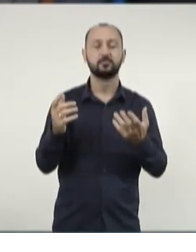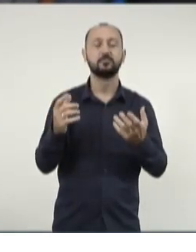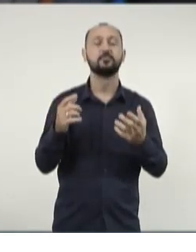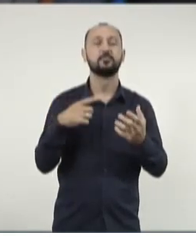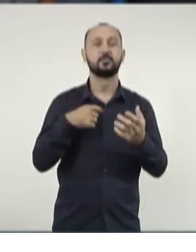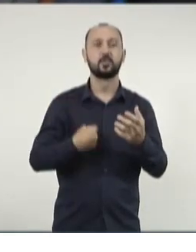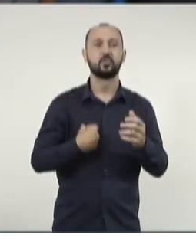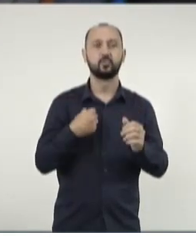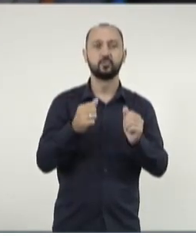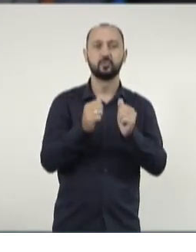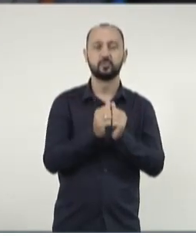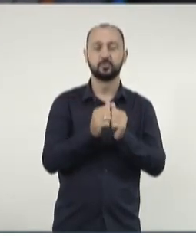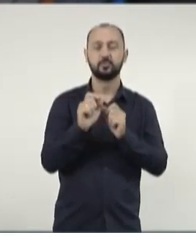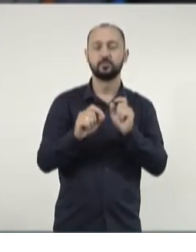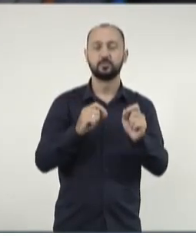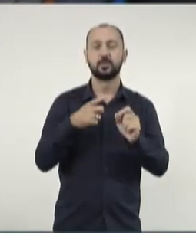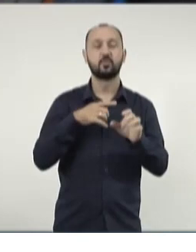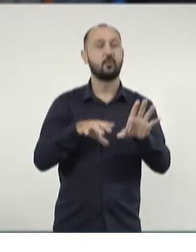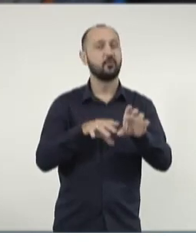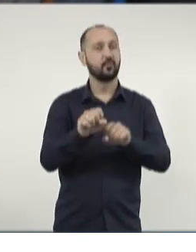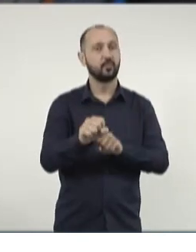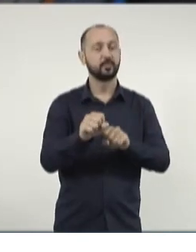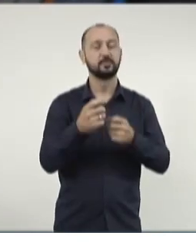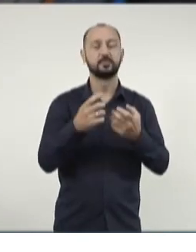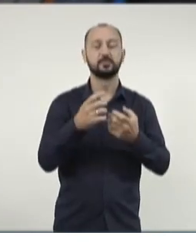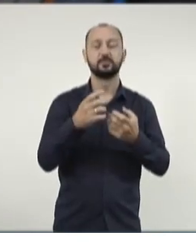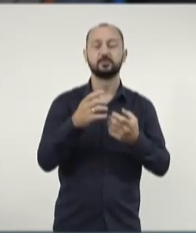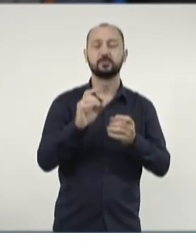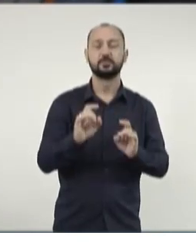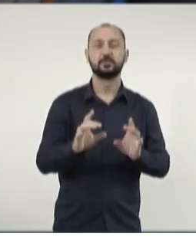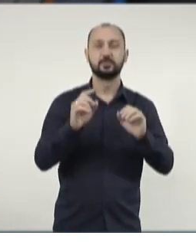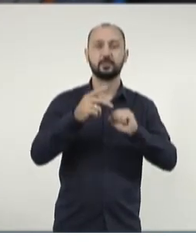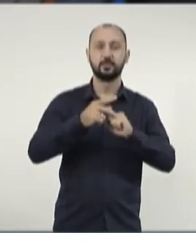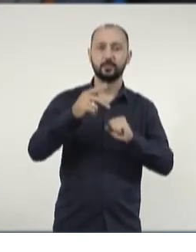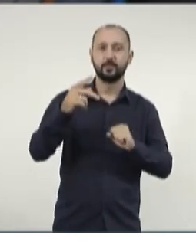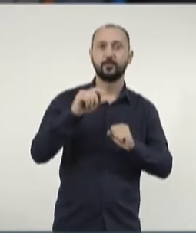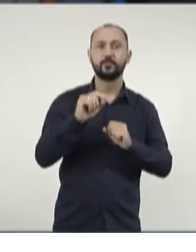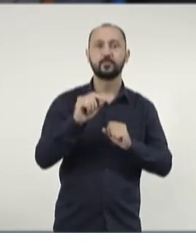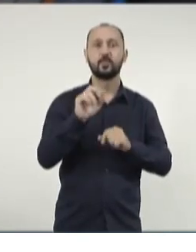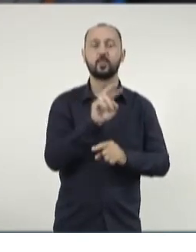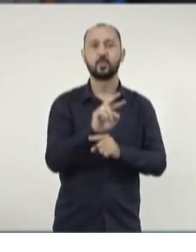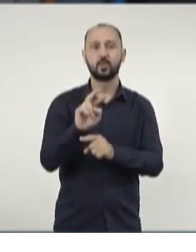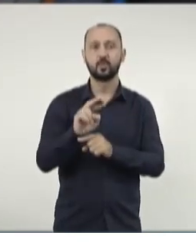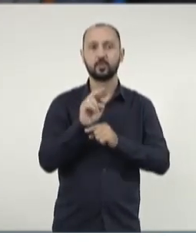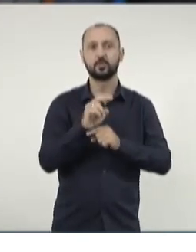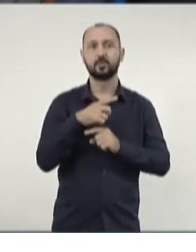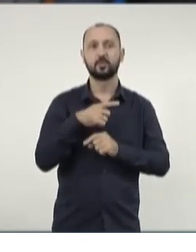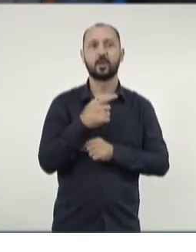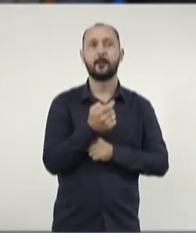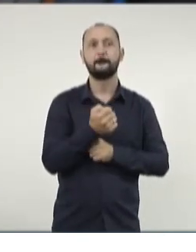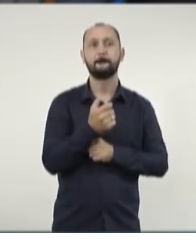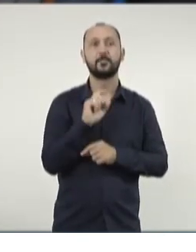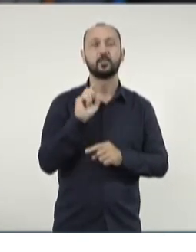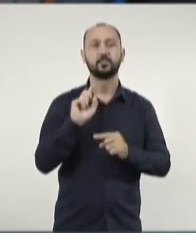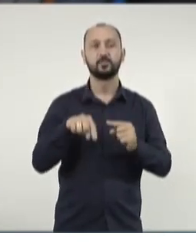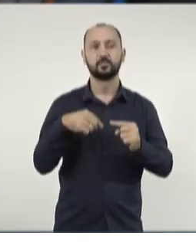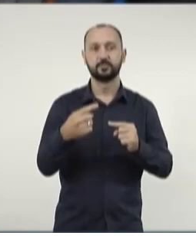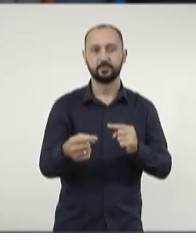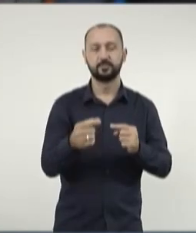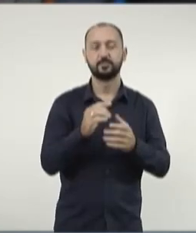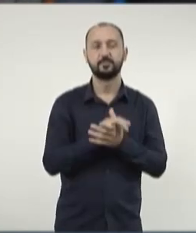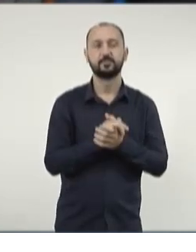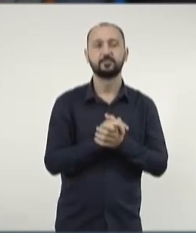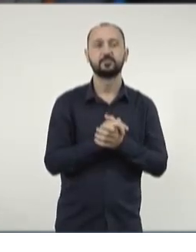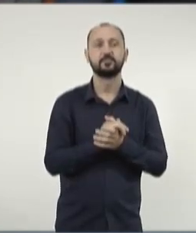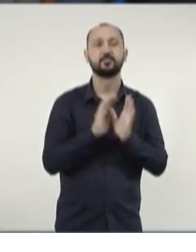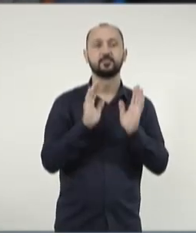está presente, tem a formação na graduação, especialização e tal. Cuidados paliativos vem um pouquinho depois,